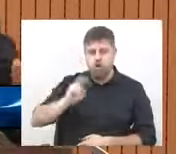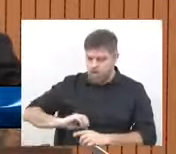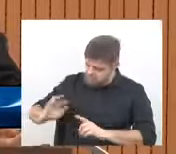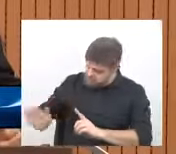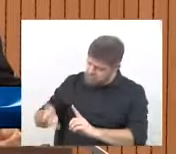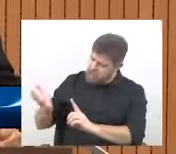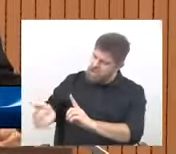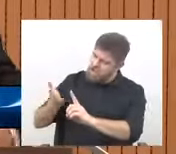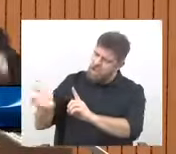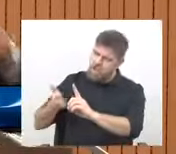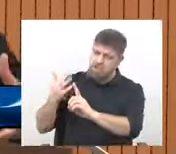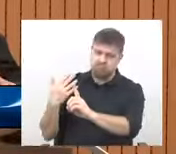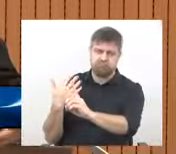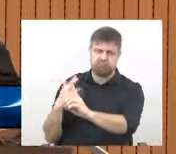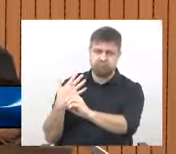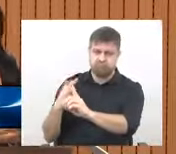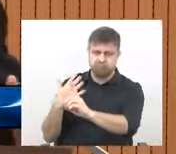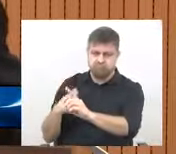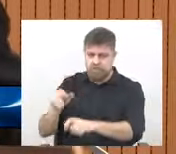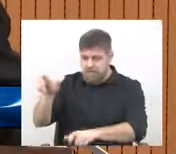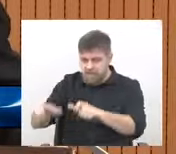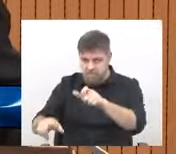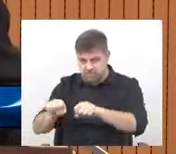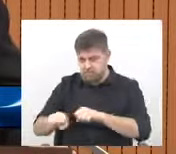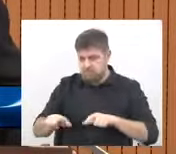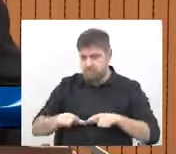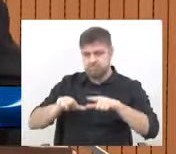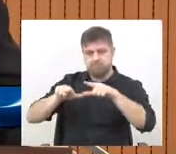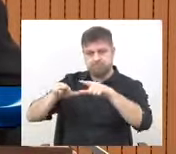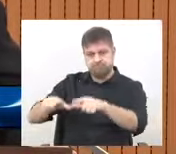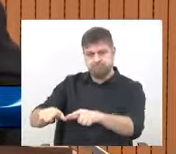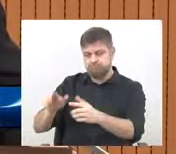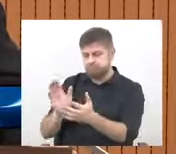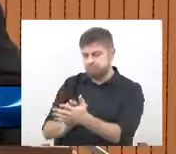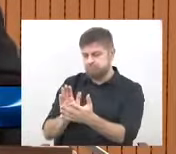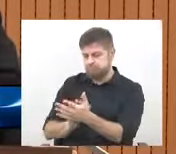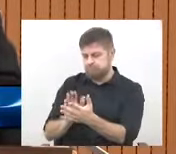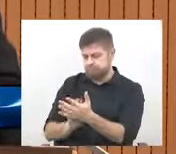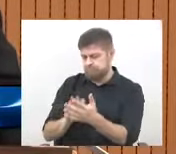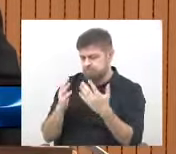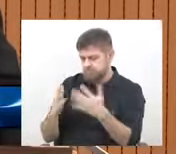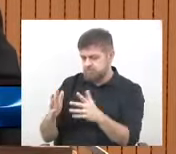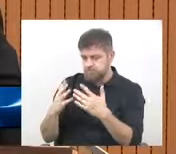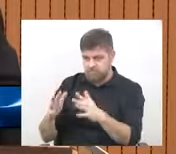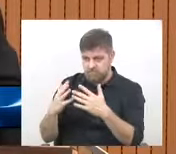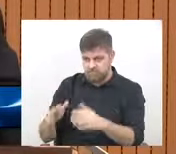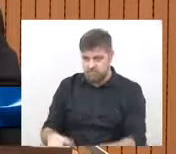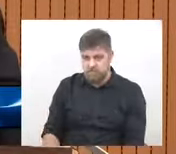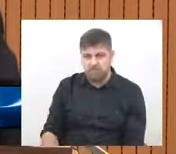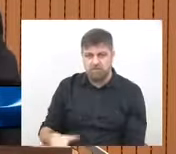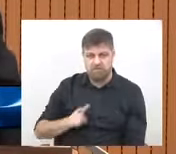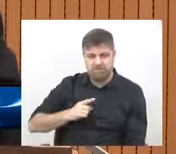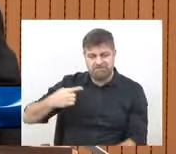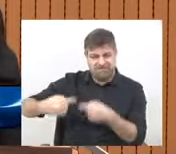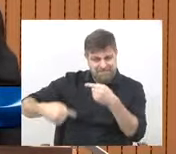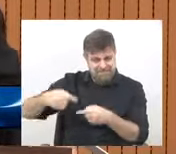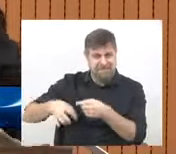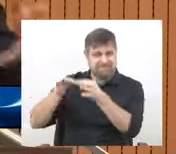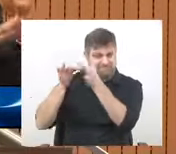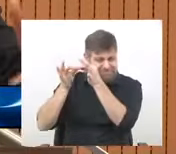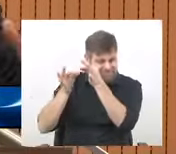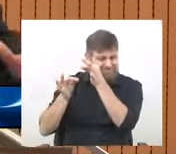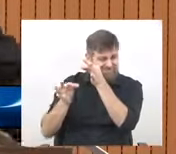valorizar mais ainda os títulos presentes nessa casa. E foi um debate longo,